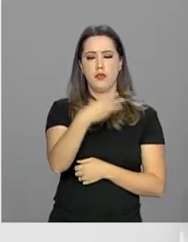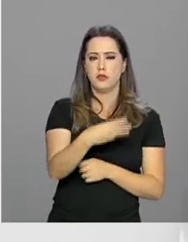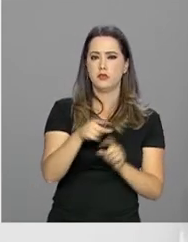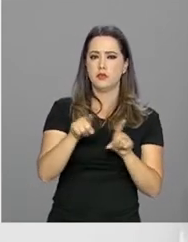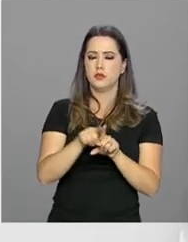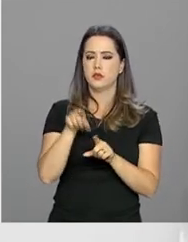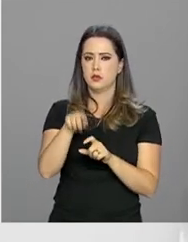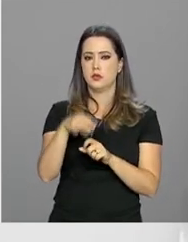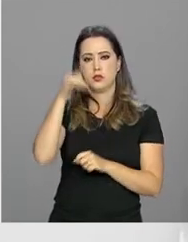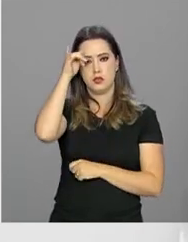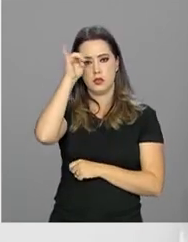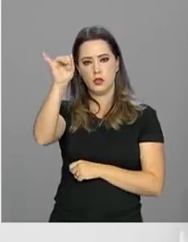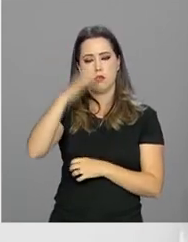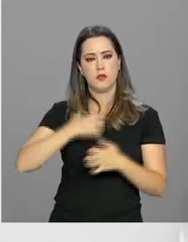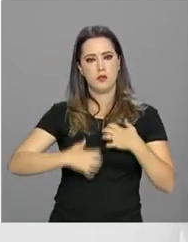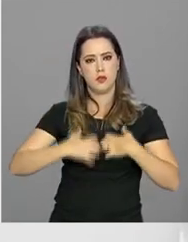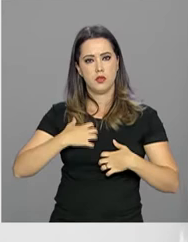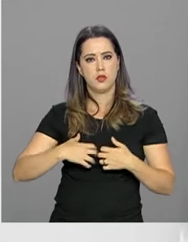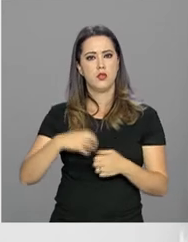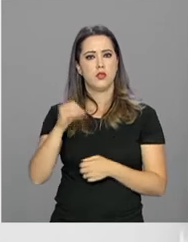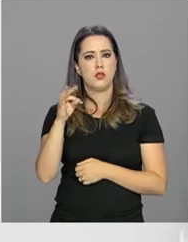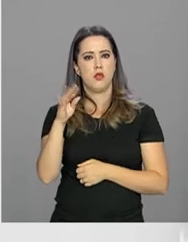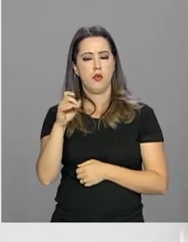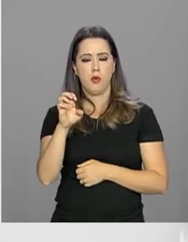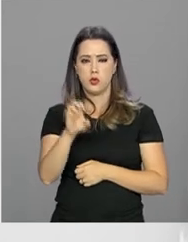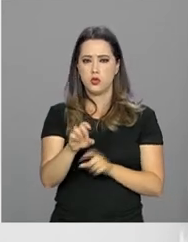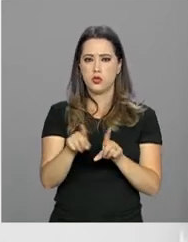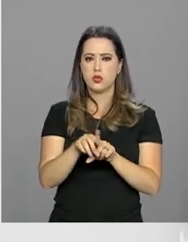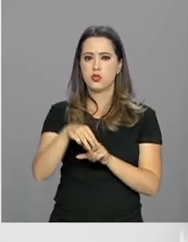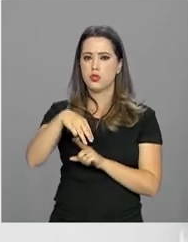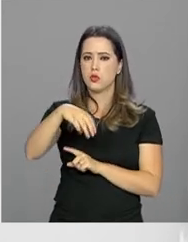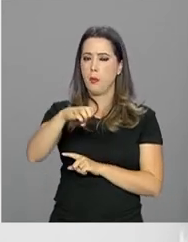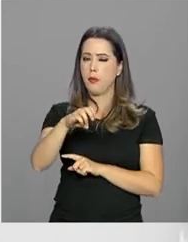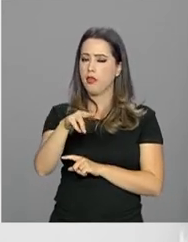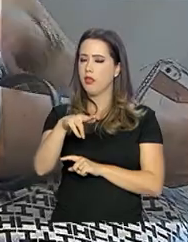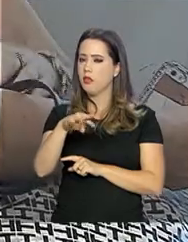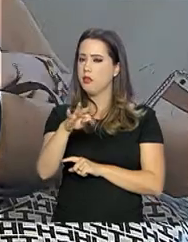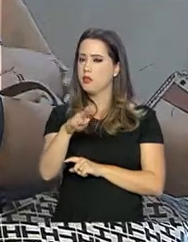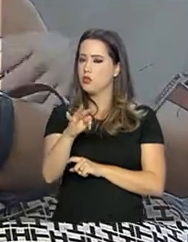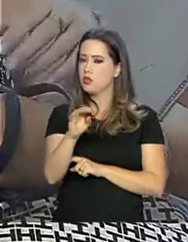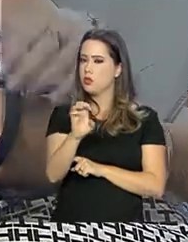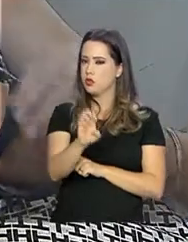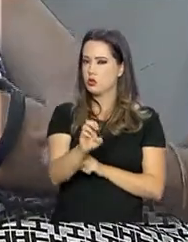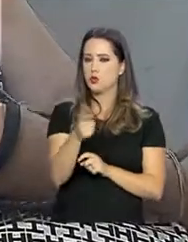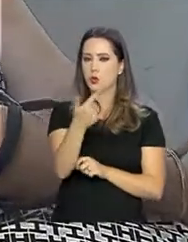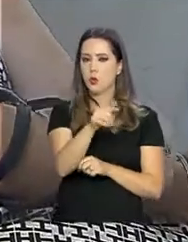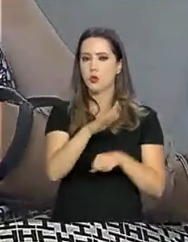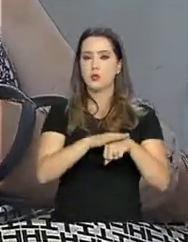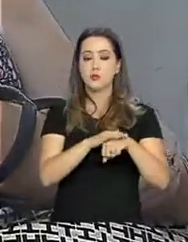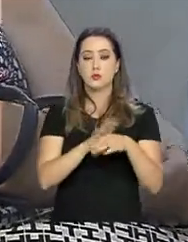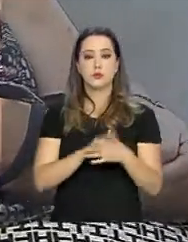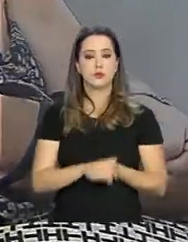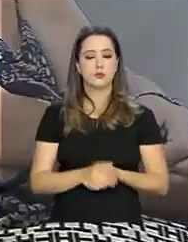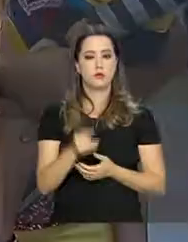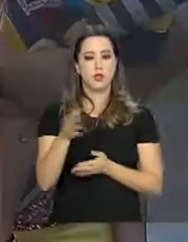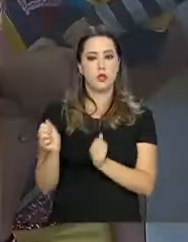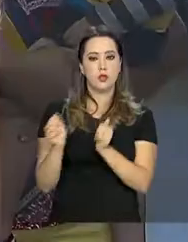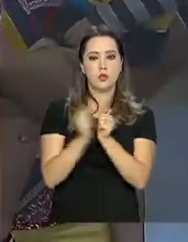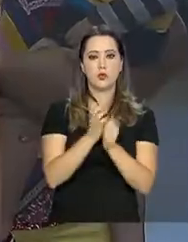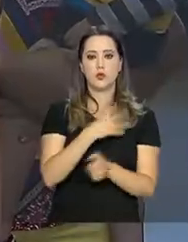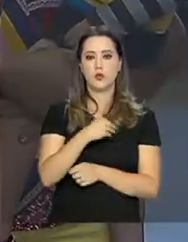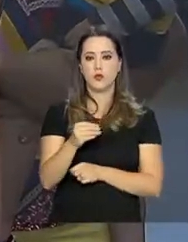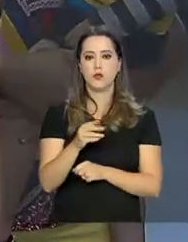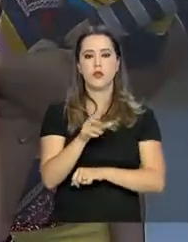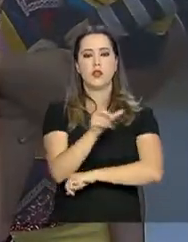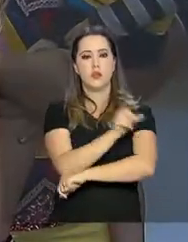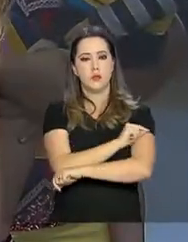que previne pneumonia, otite, meningite e outras doenças. Vanessa levou o filho para vacinar e